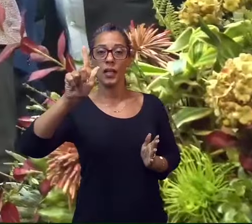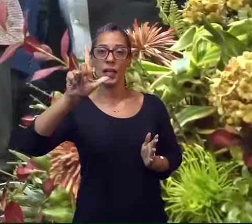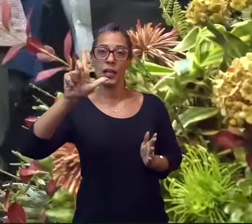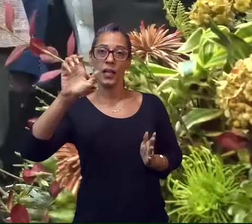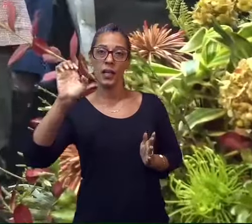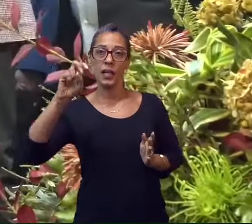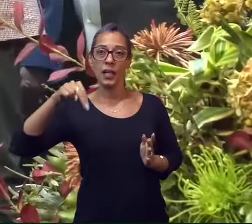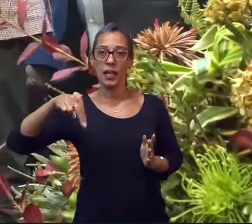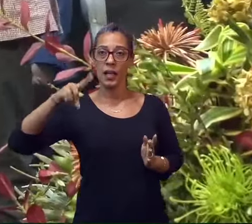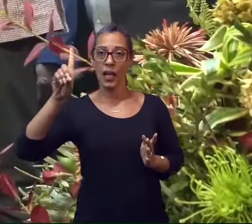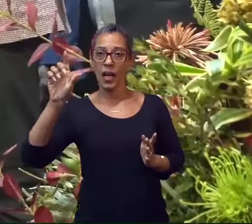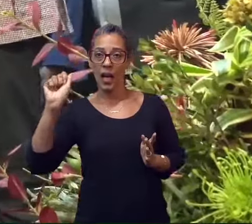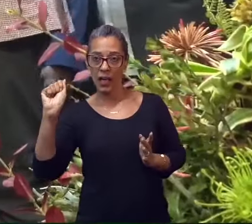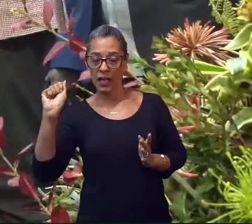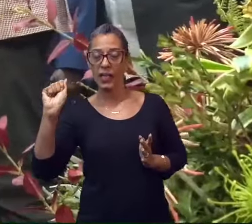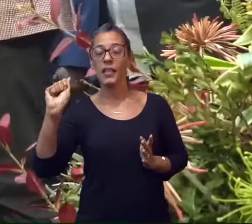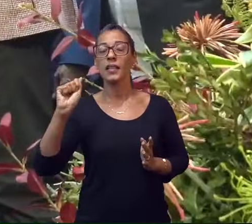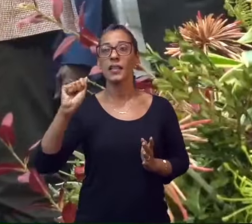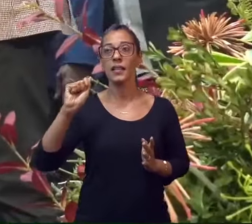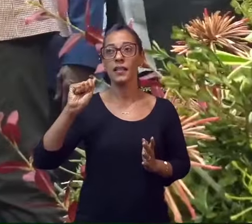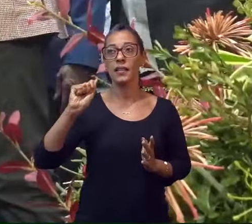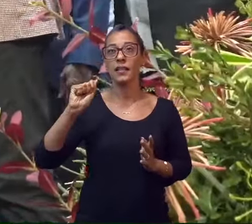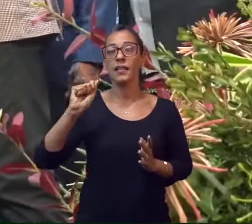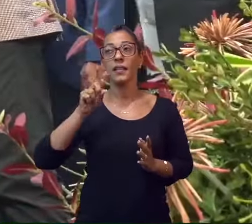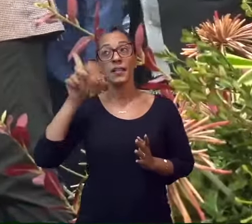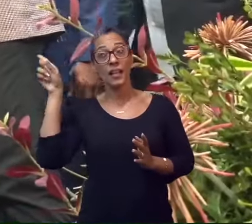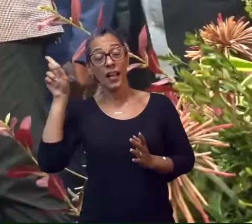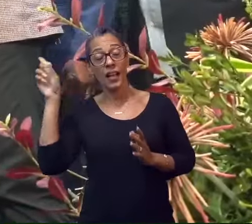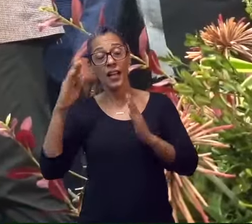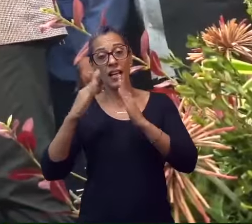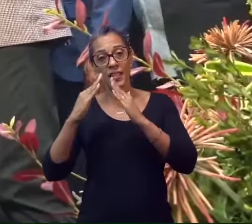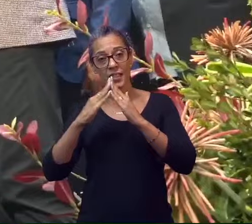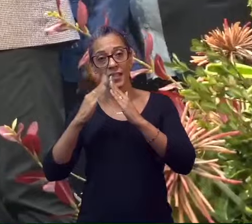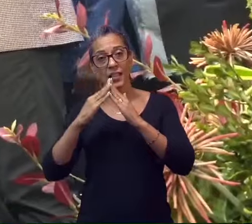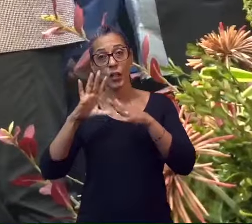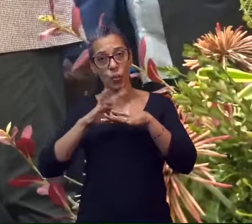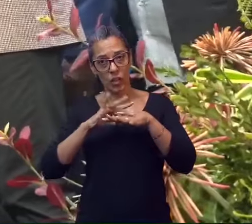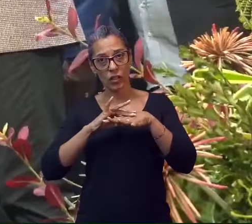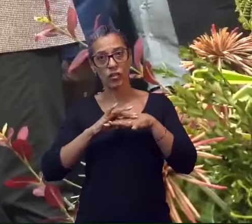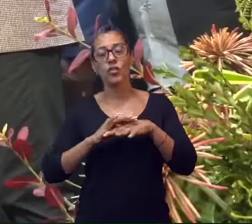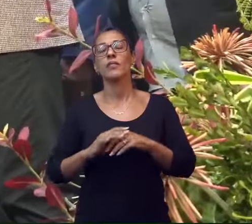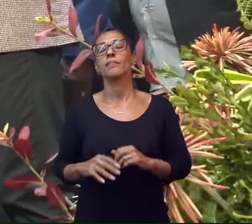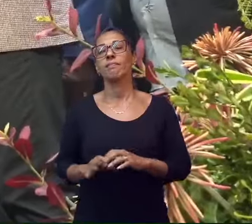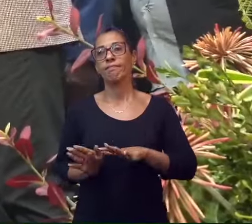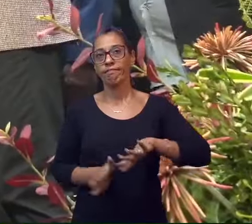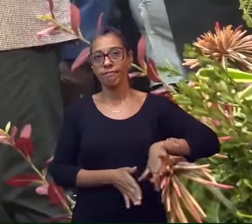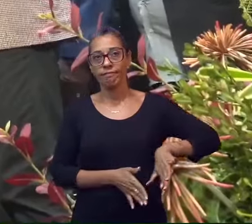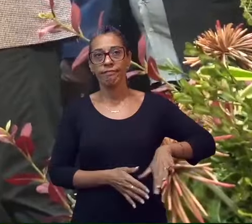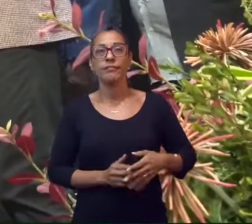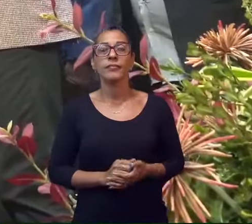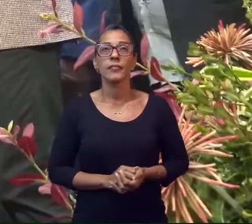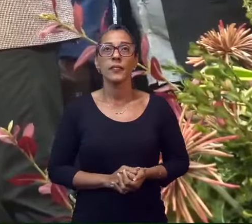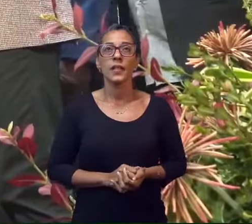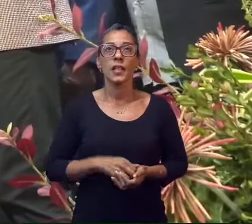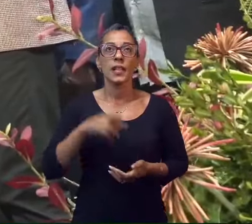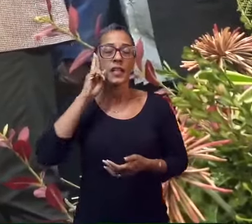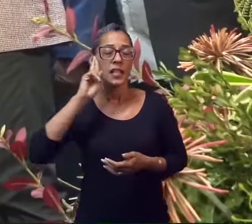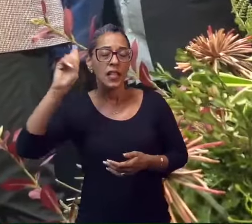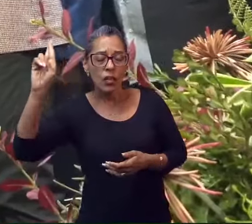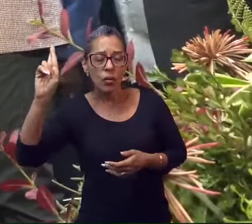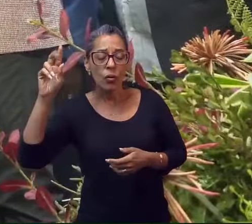lá agora senhor aqui tá teu filho tem dedicado a vida